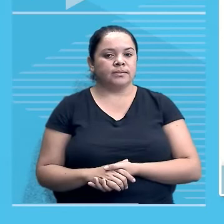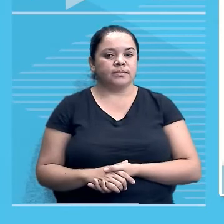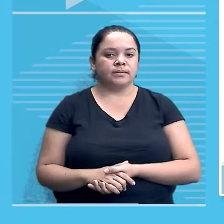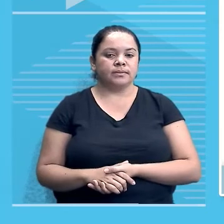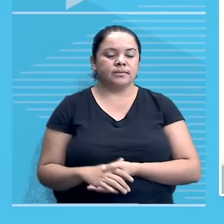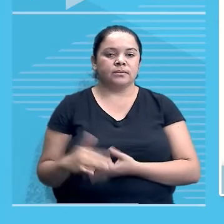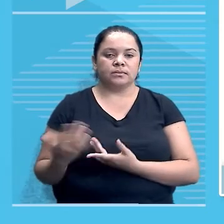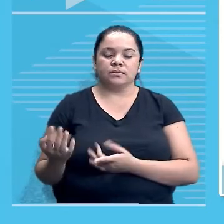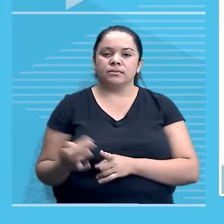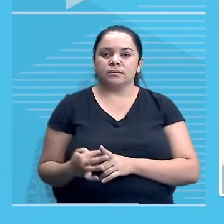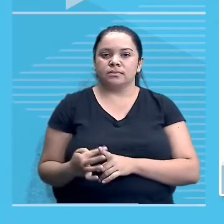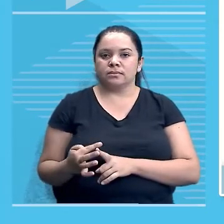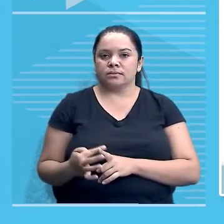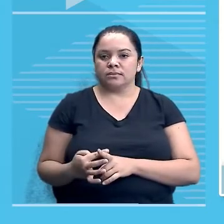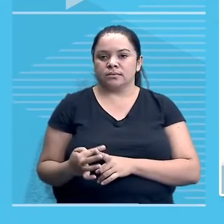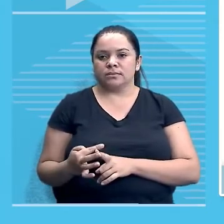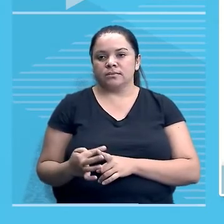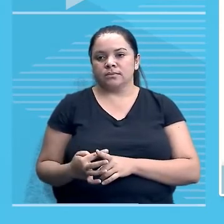de temperatura.